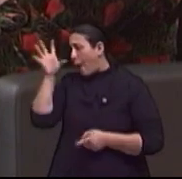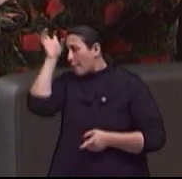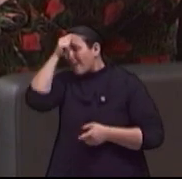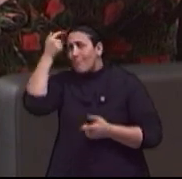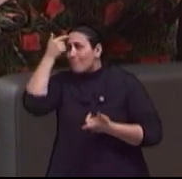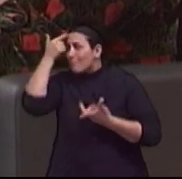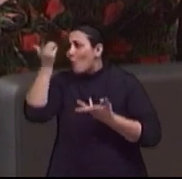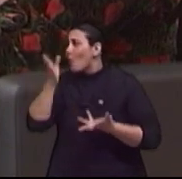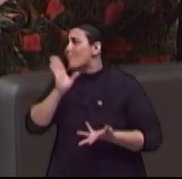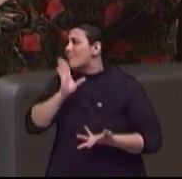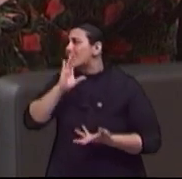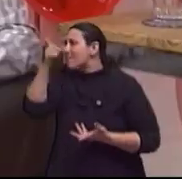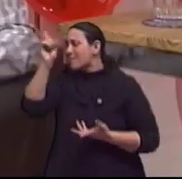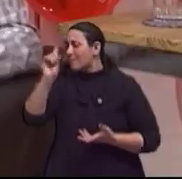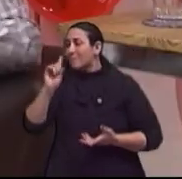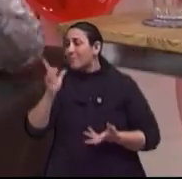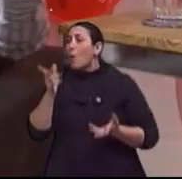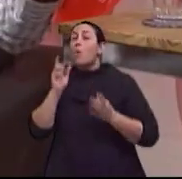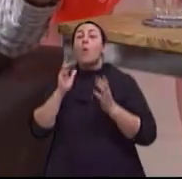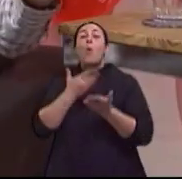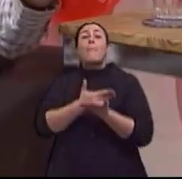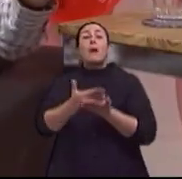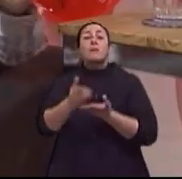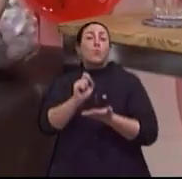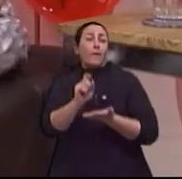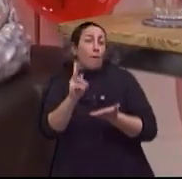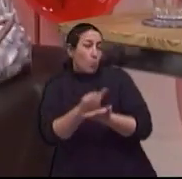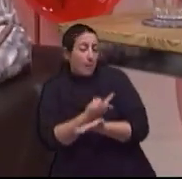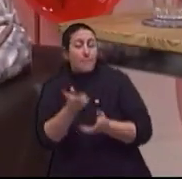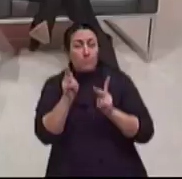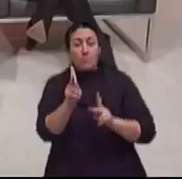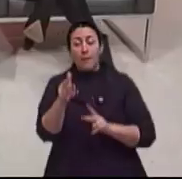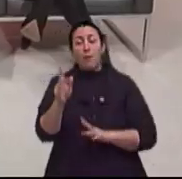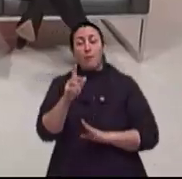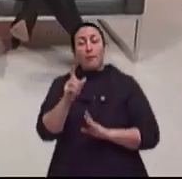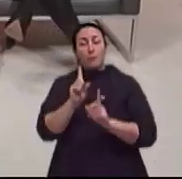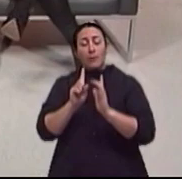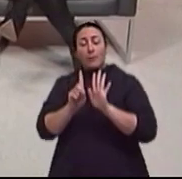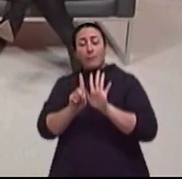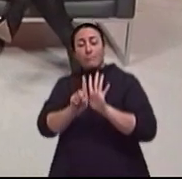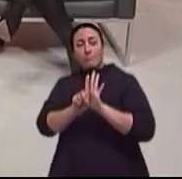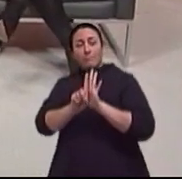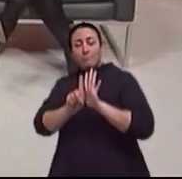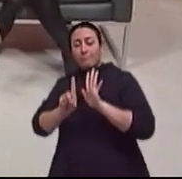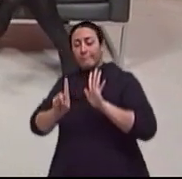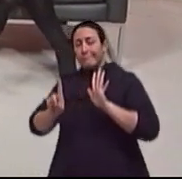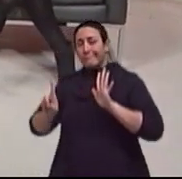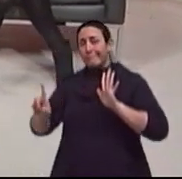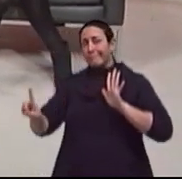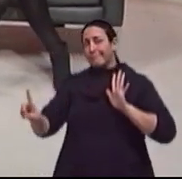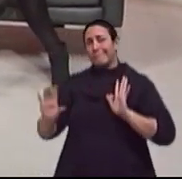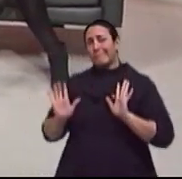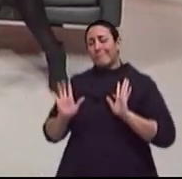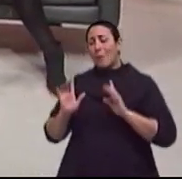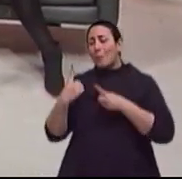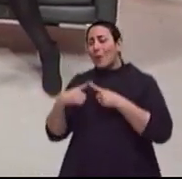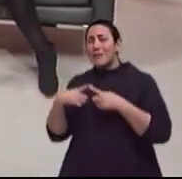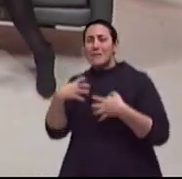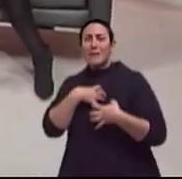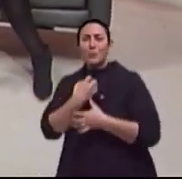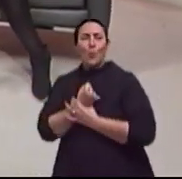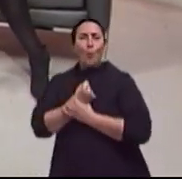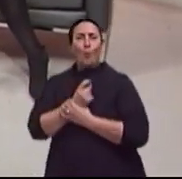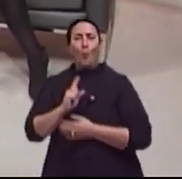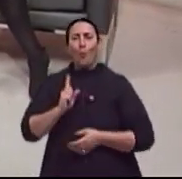então a pessoa começa a se isolar para que não falem porque eu não sei se fica insegura na verdade causa uma insegurança muito